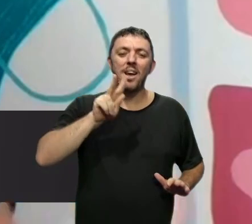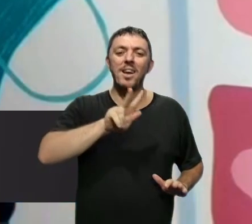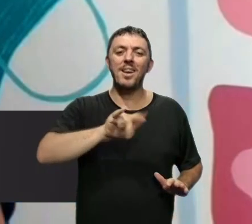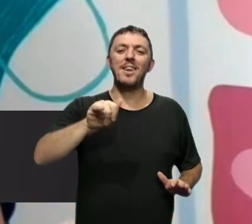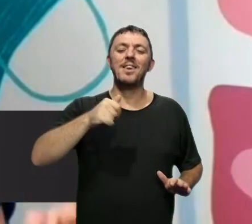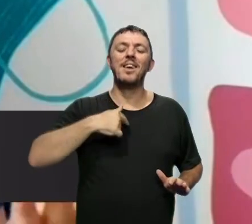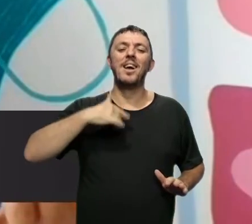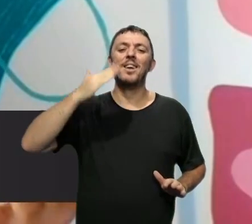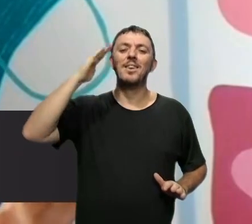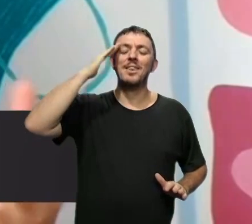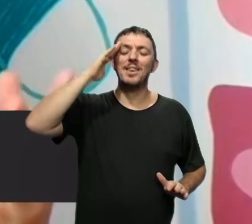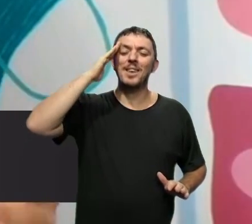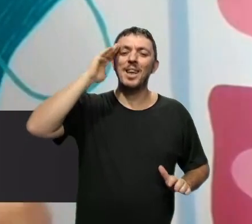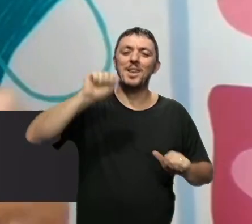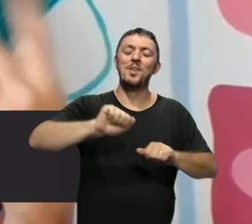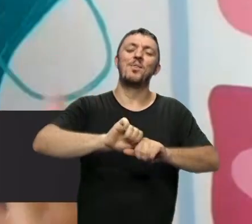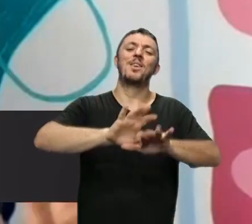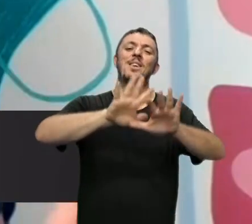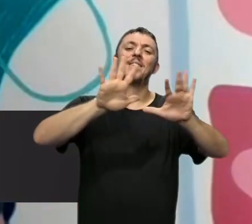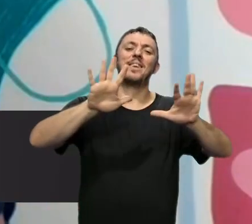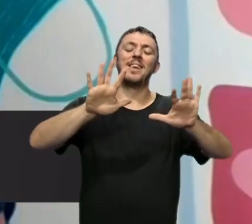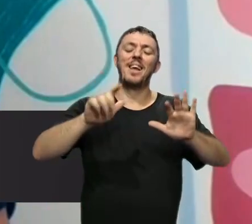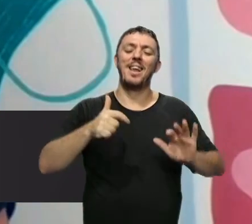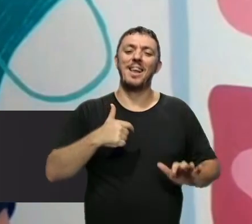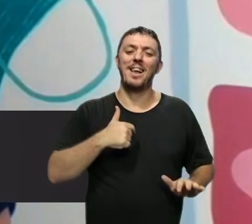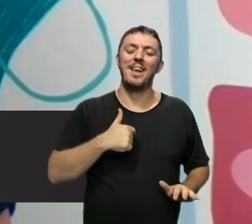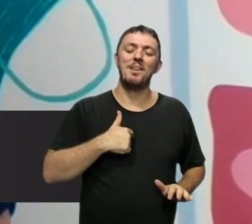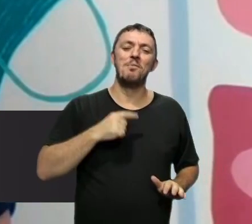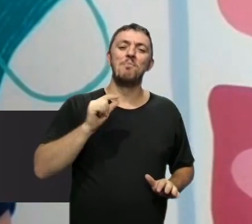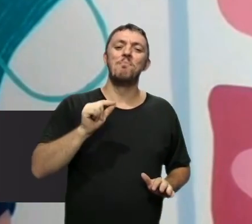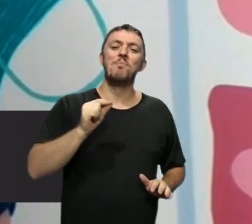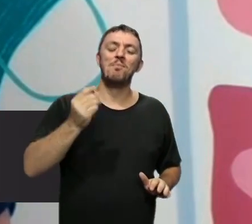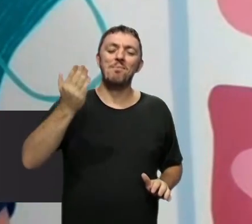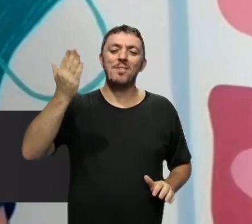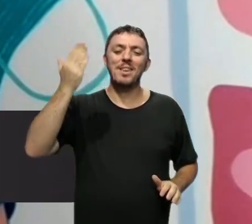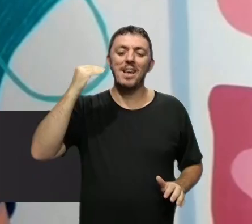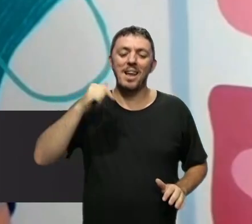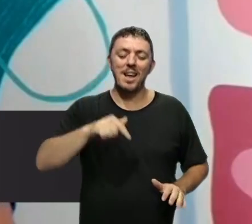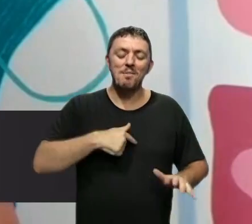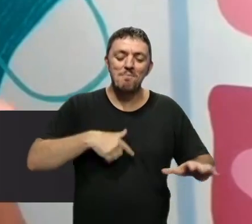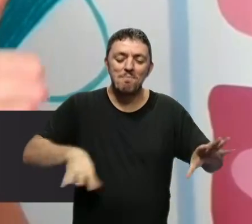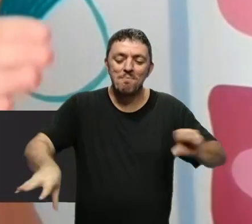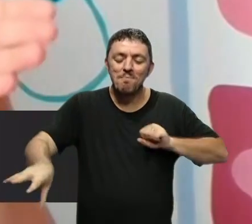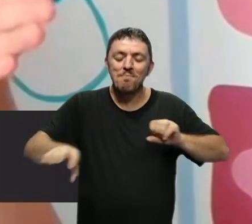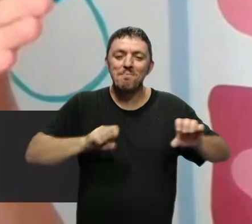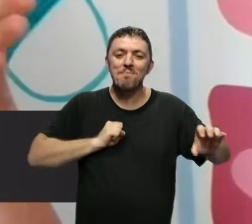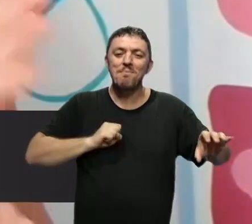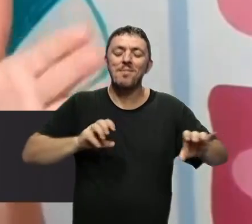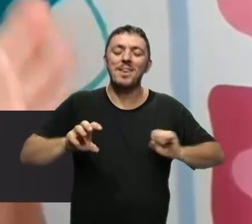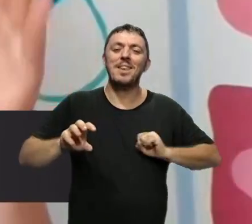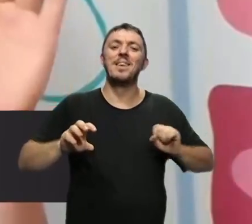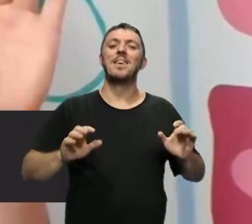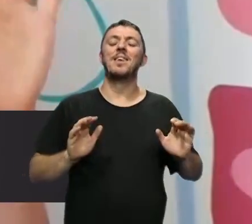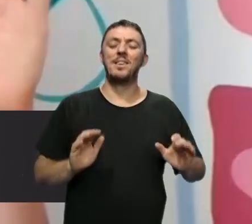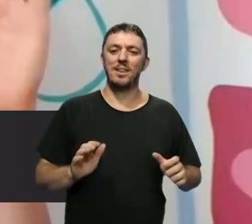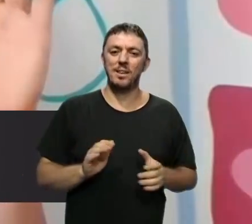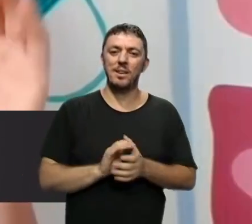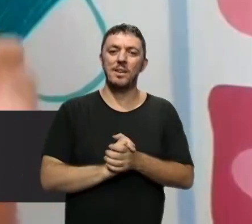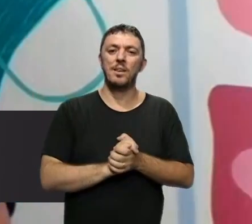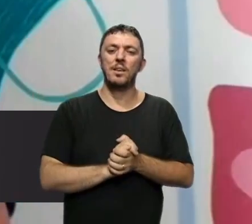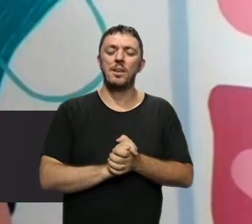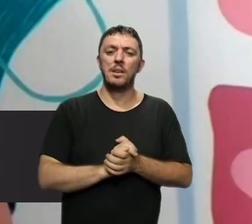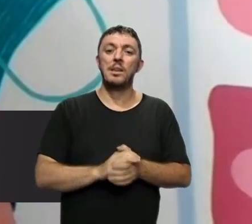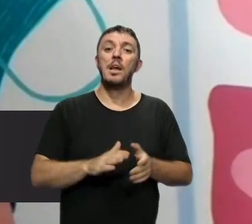dela entender do que a gente está falando, né? Dela entender que construção de saber é esse. Então, a gente documentar